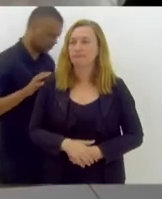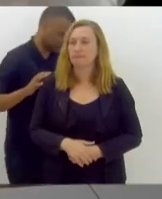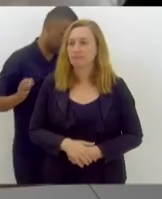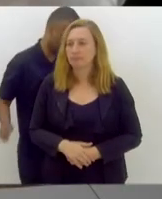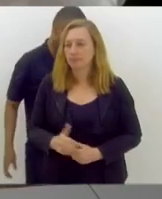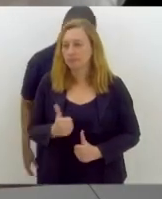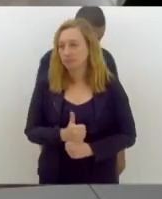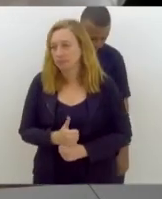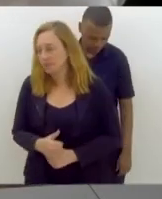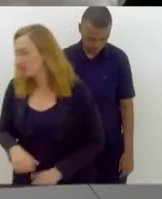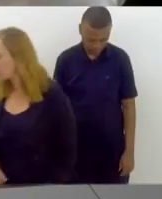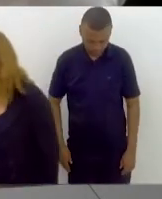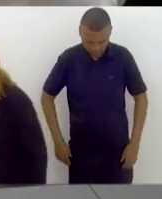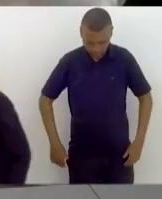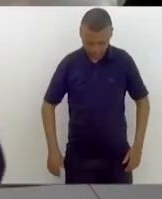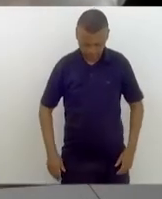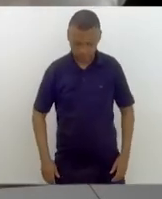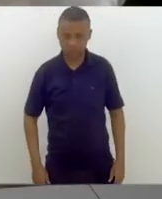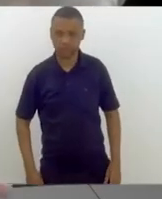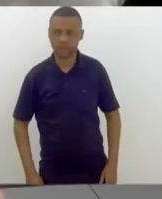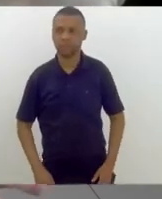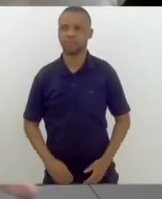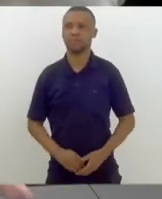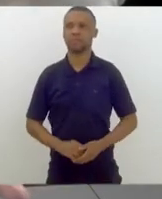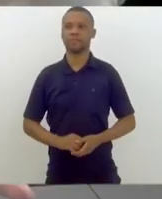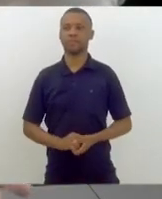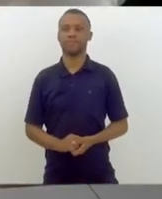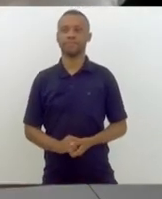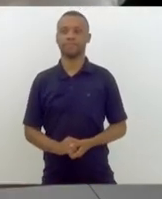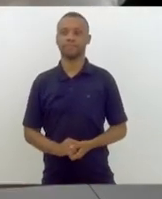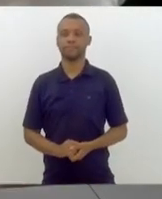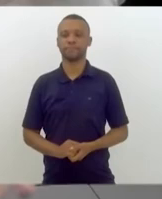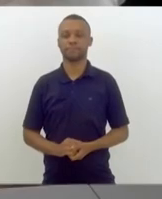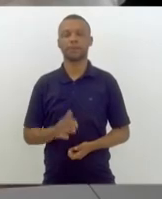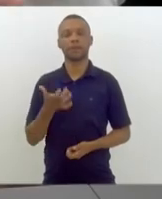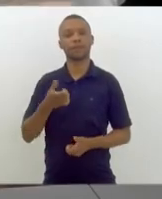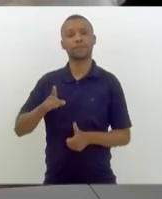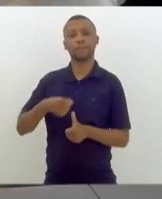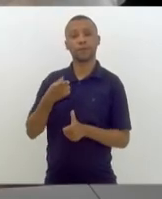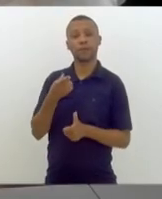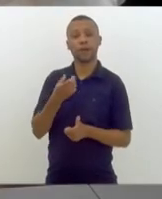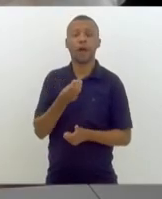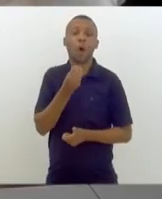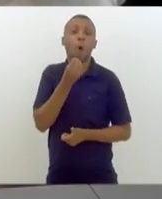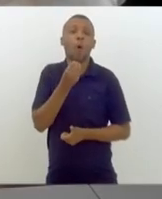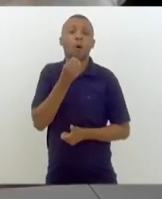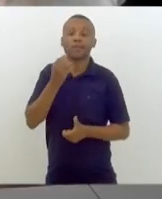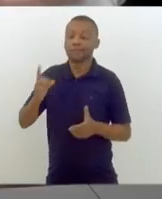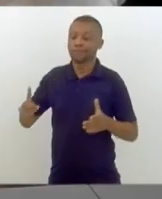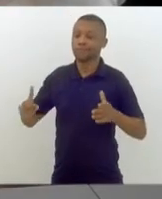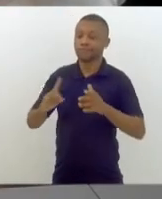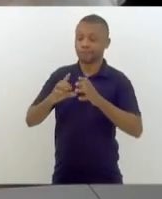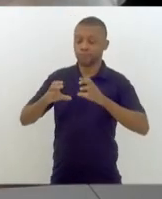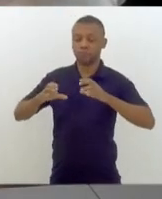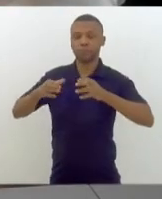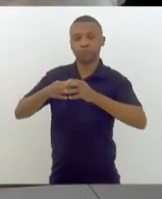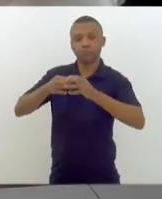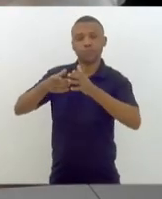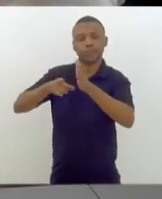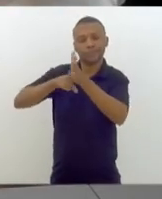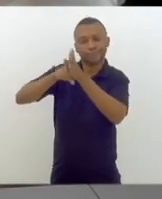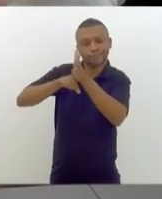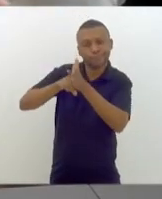aqui dessa CPI não é porque o trabalho levantamento de